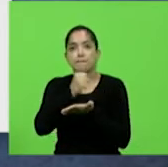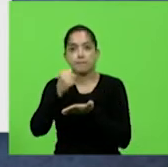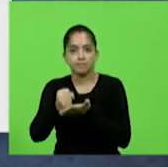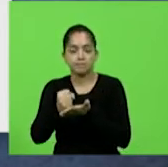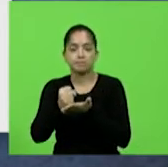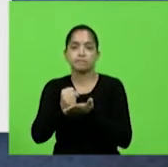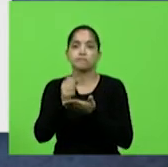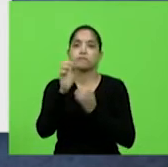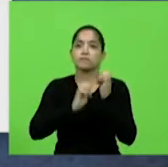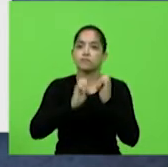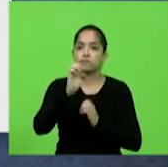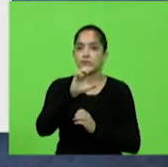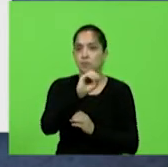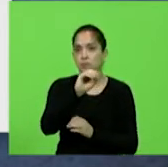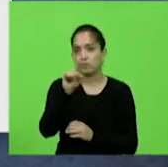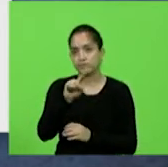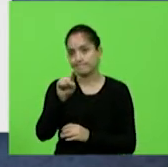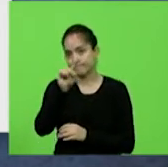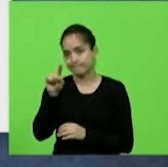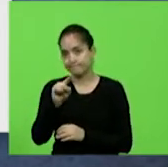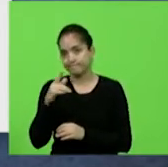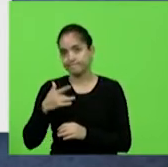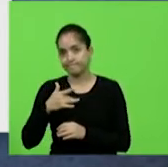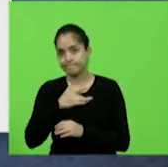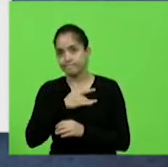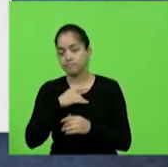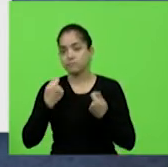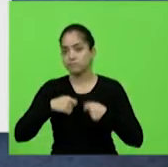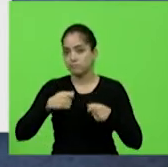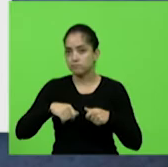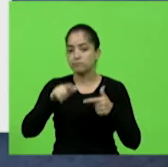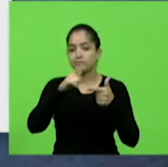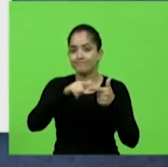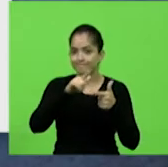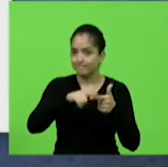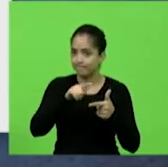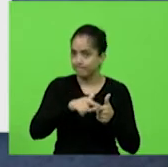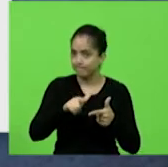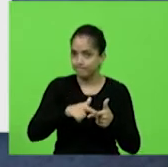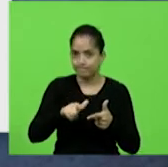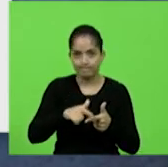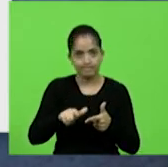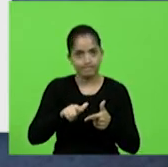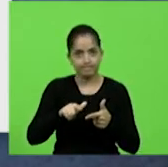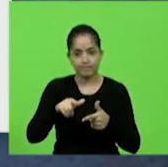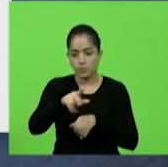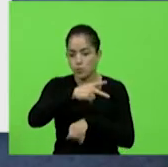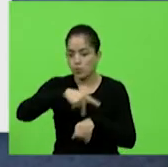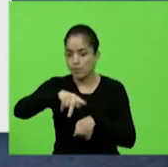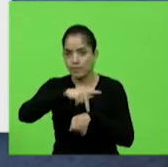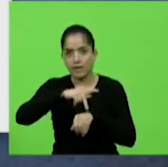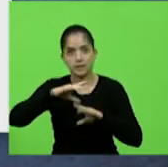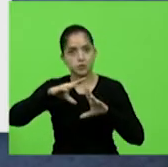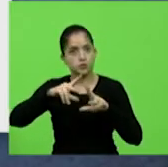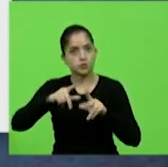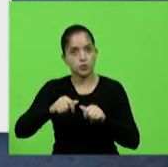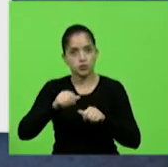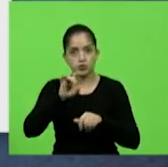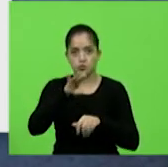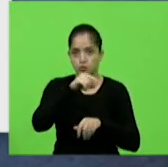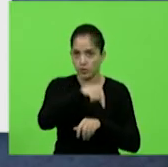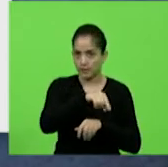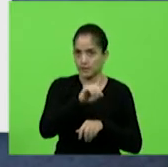OZZ. Então, essa empresa ela tem criado problemas em todo o país. Não é só em Santa